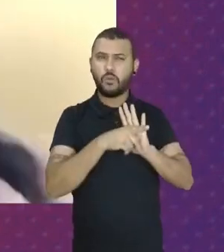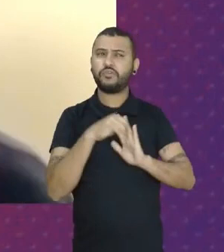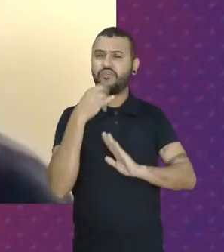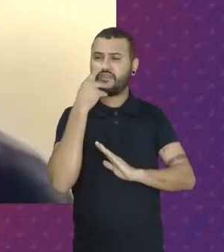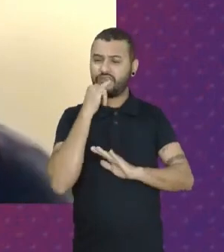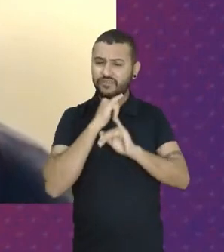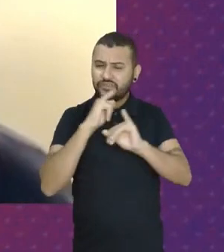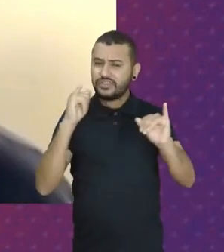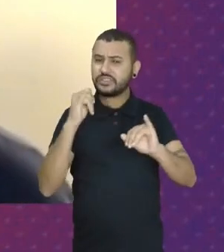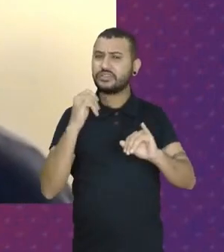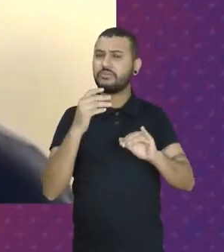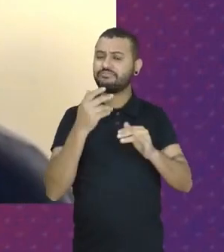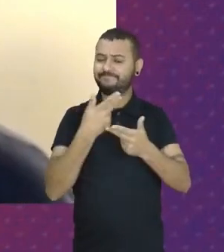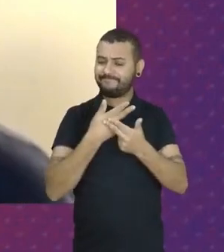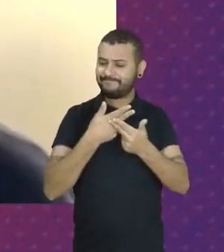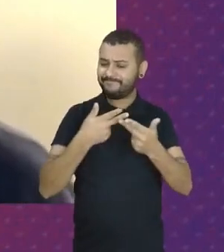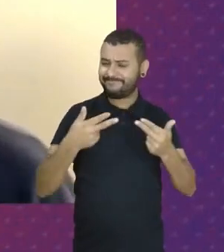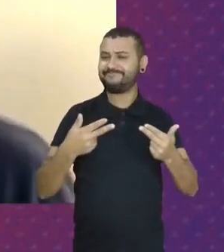Eles afirmam